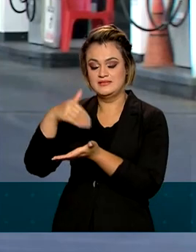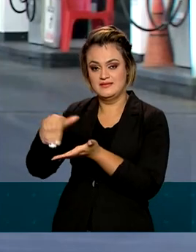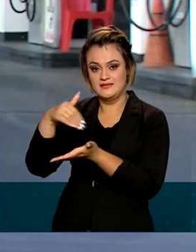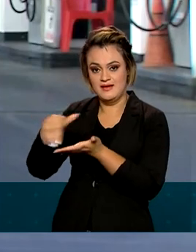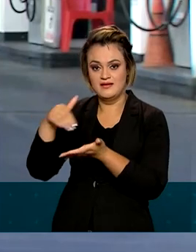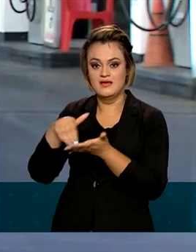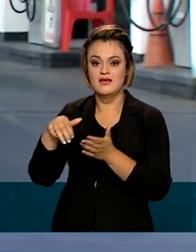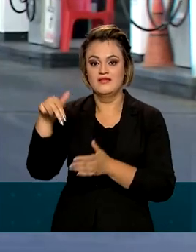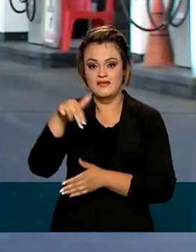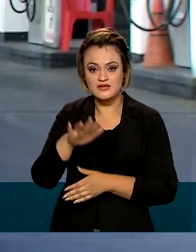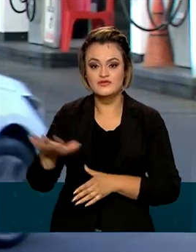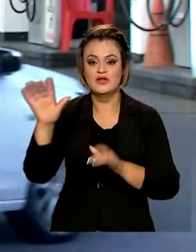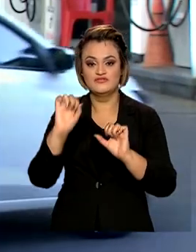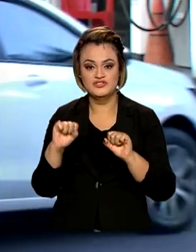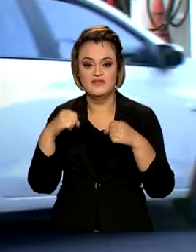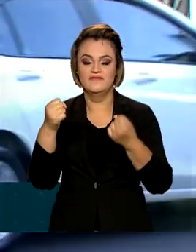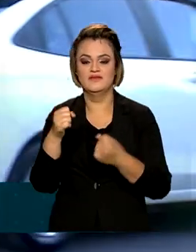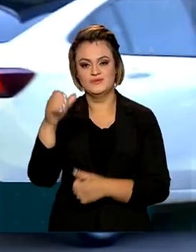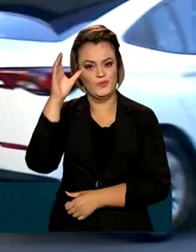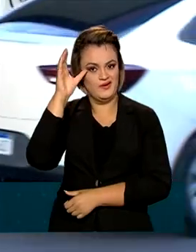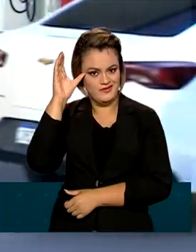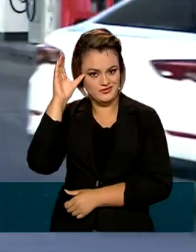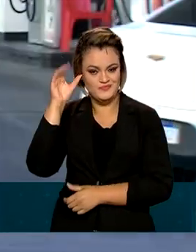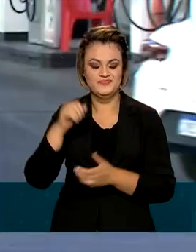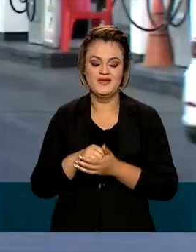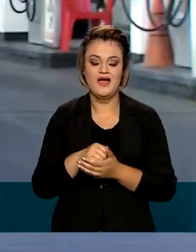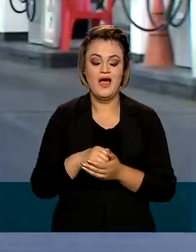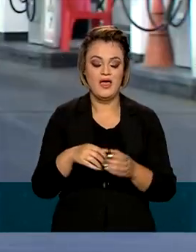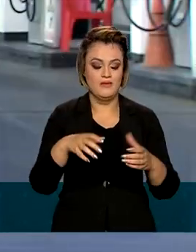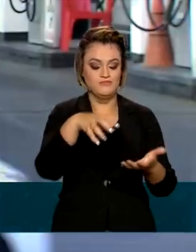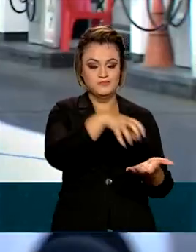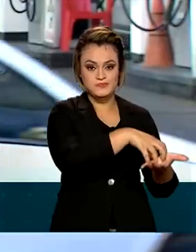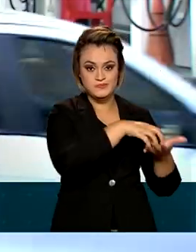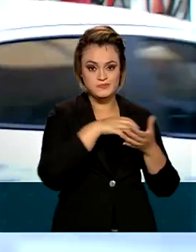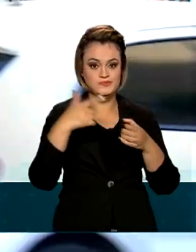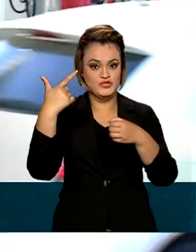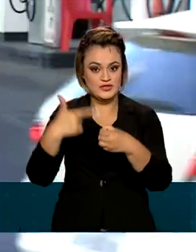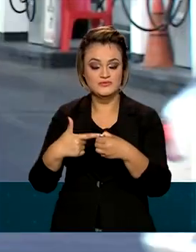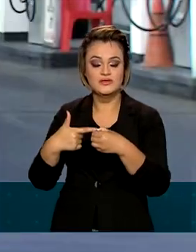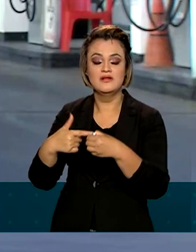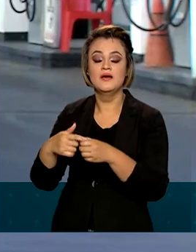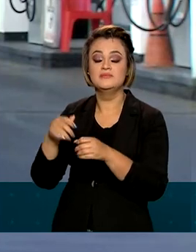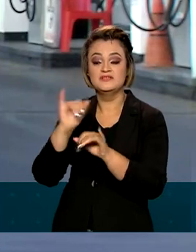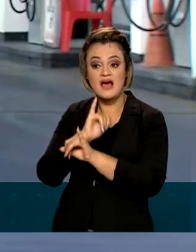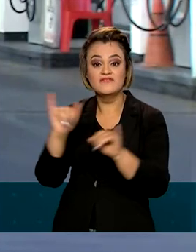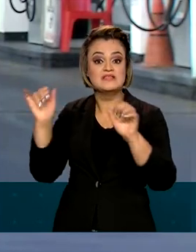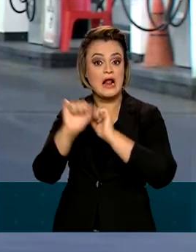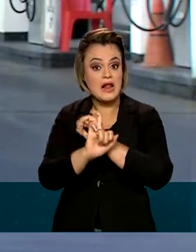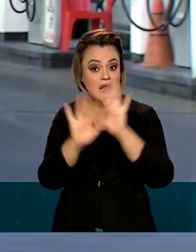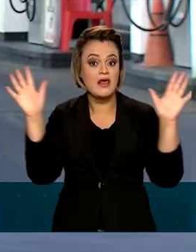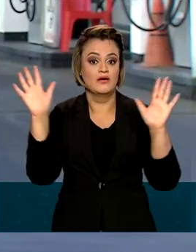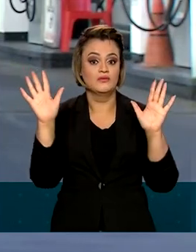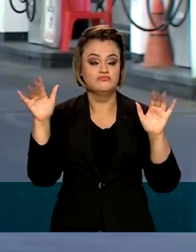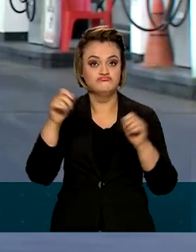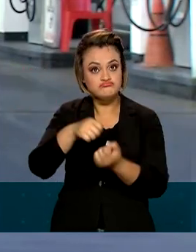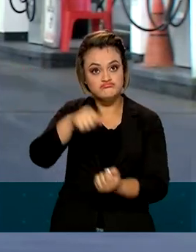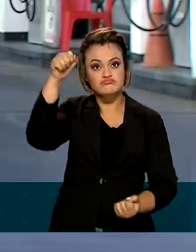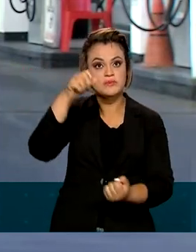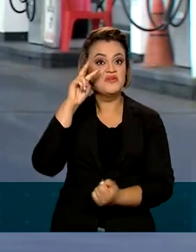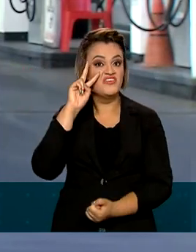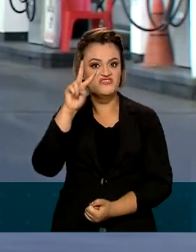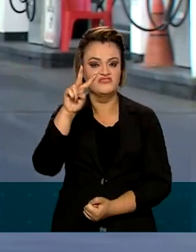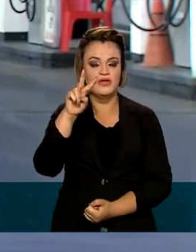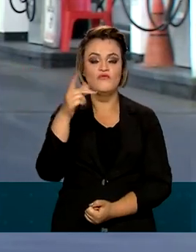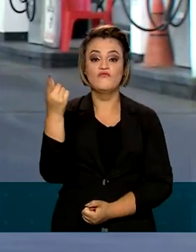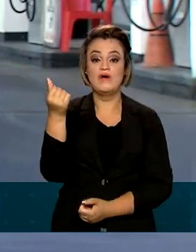Secretaria Nacional de Defesa do Consumidor, né? E os postos de combustíveis devem informar de forma clara, visível aos